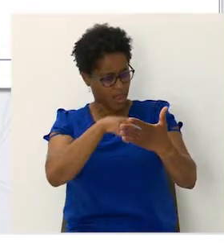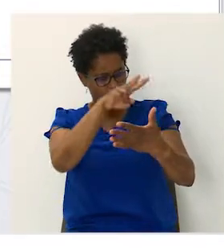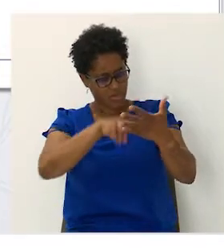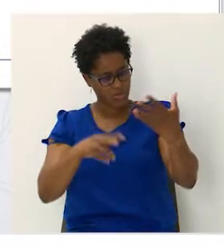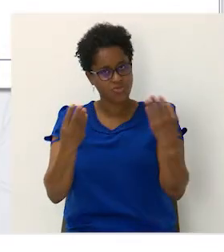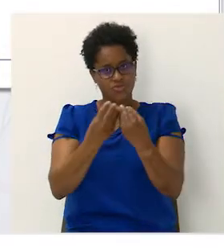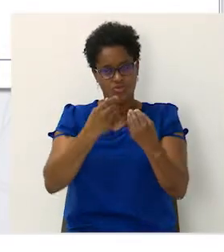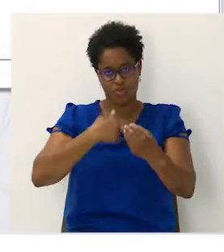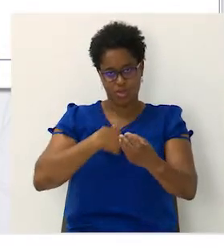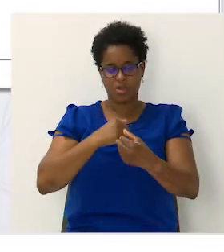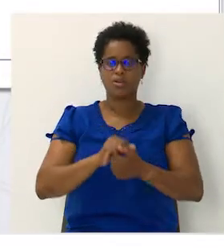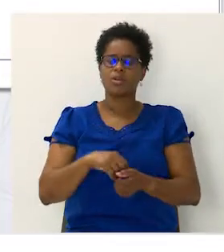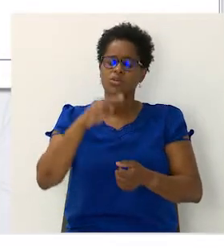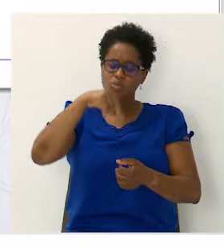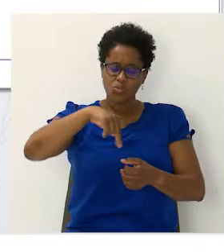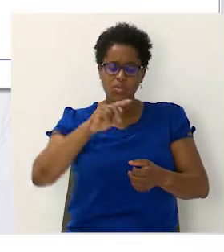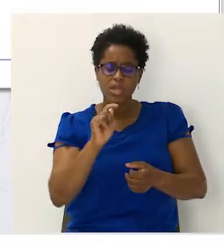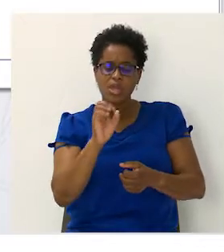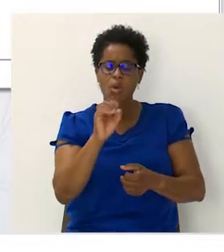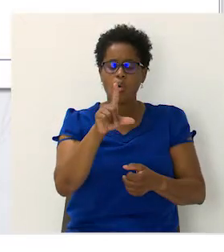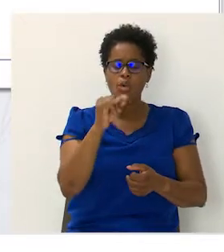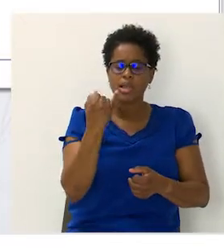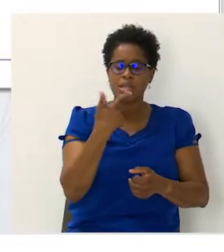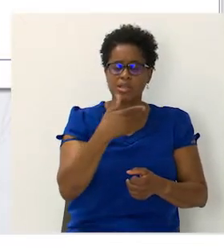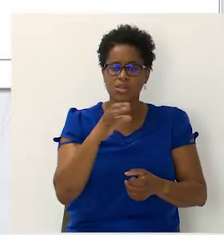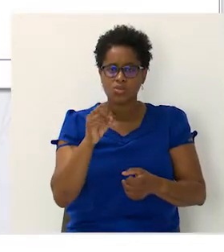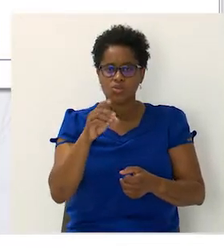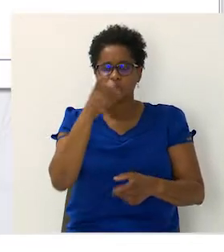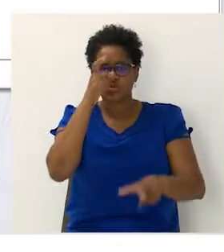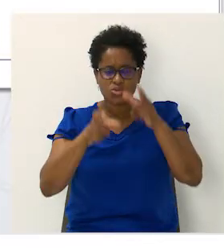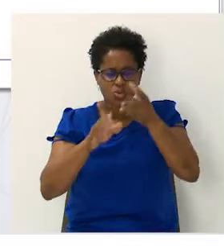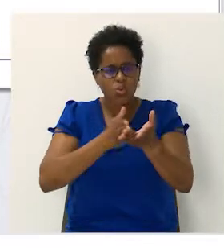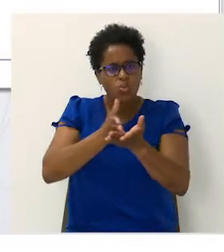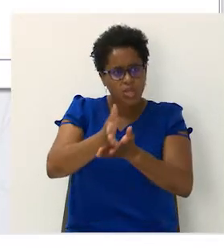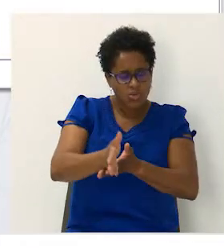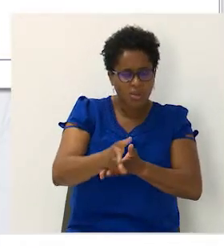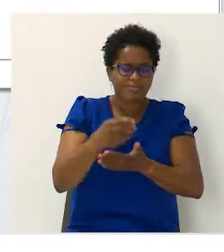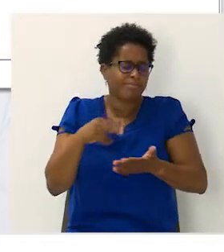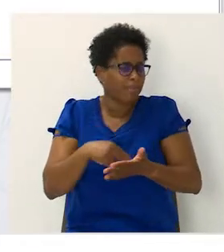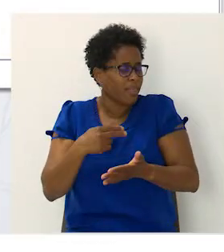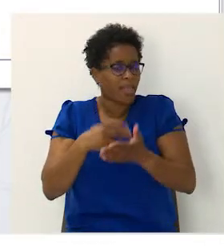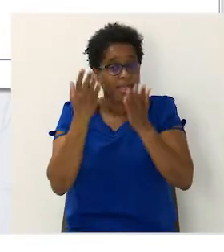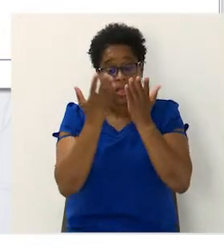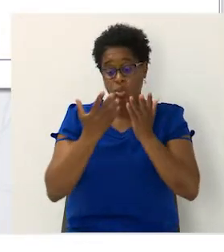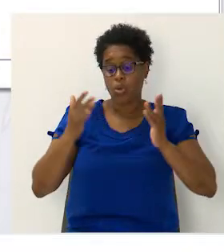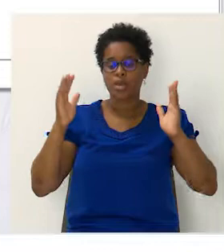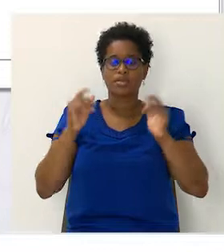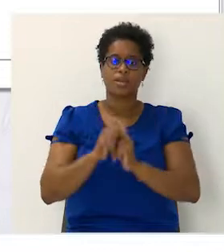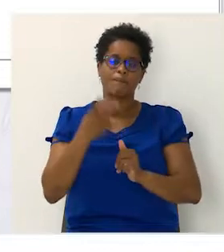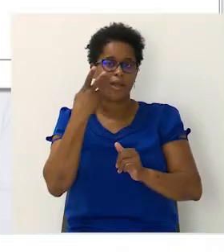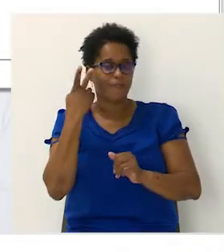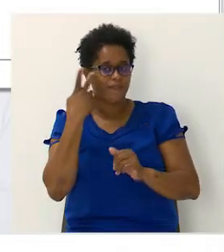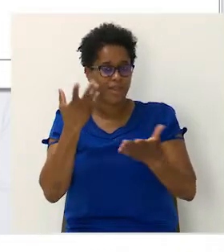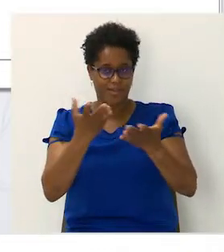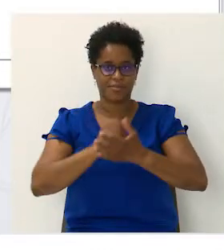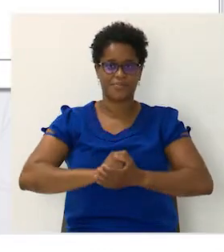comigo. No Neolítico, os seres humanos continuavam a depender da natureza para